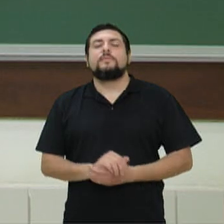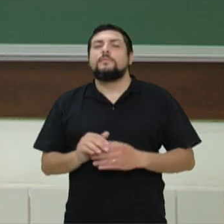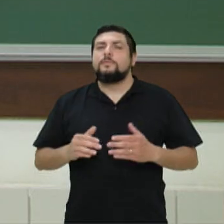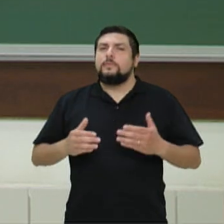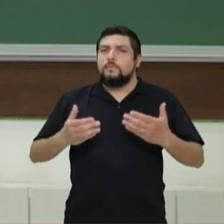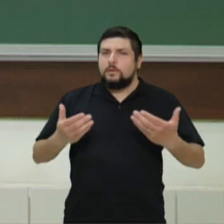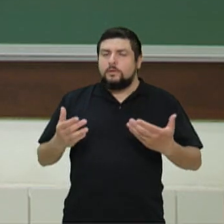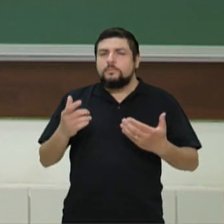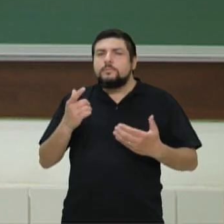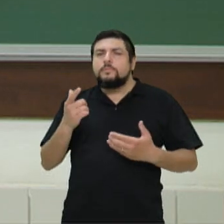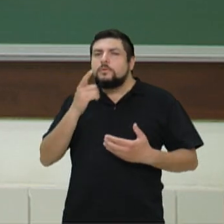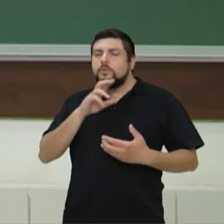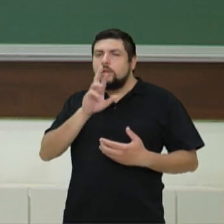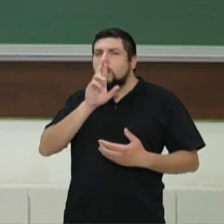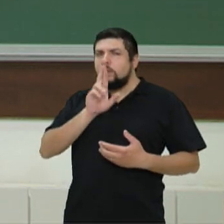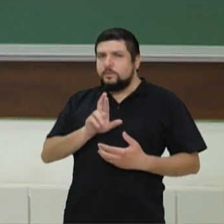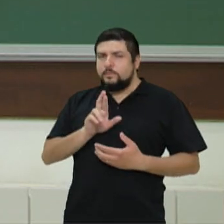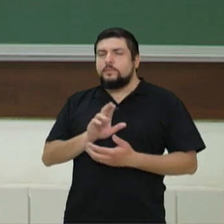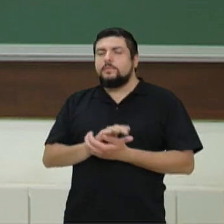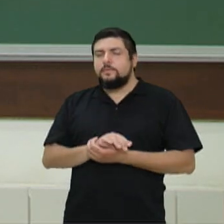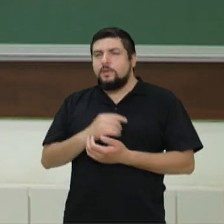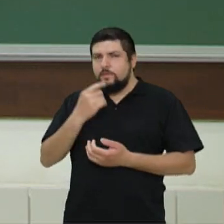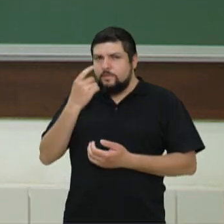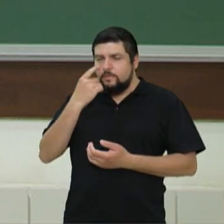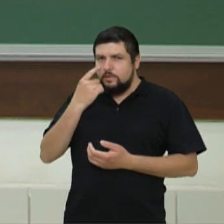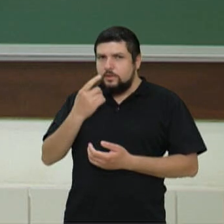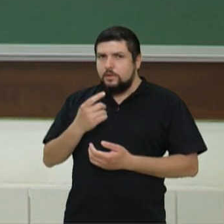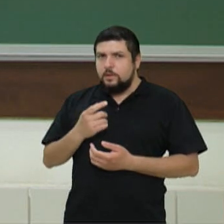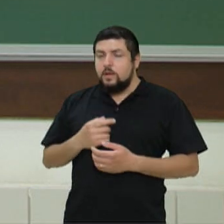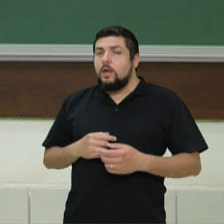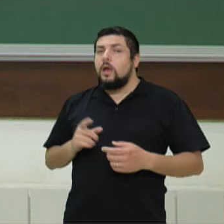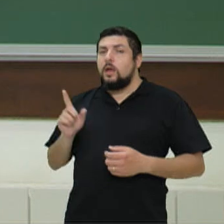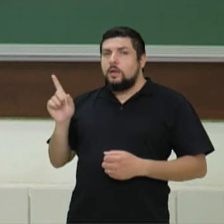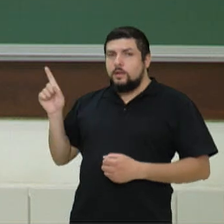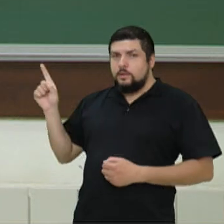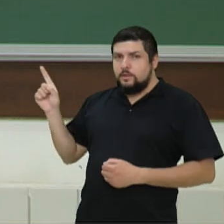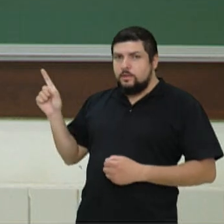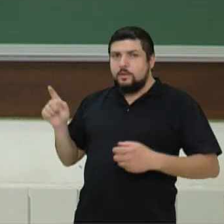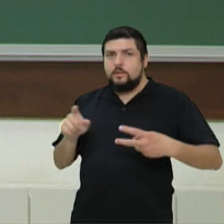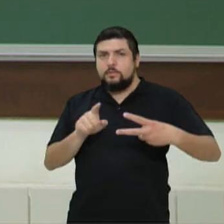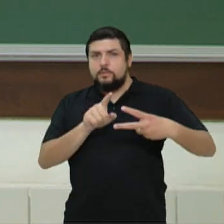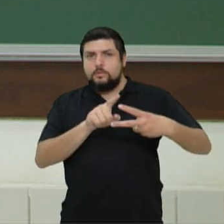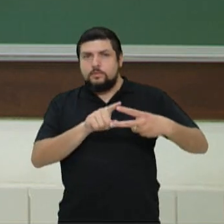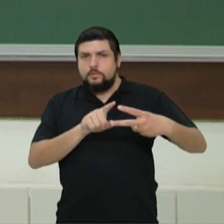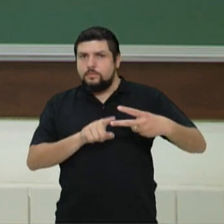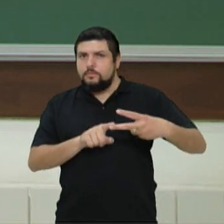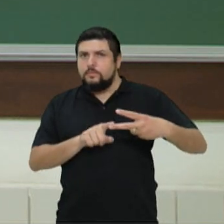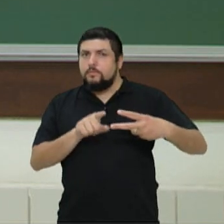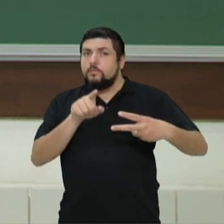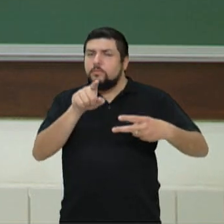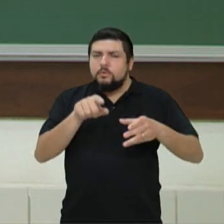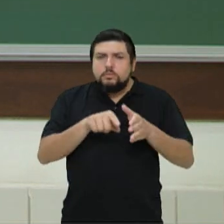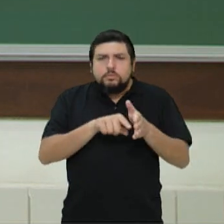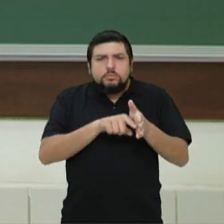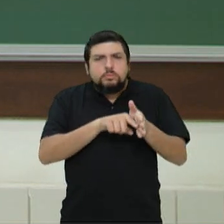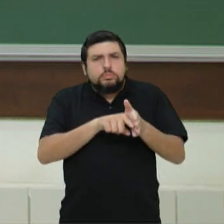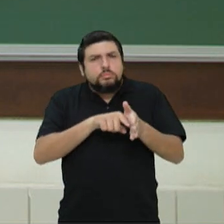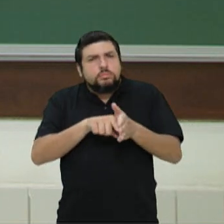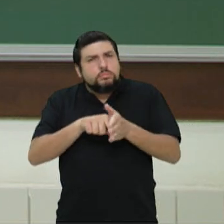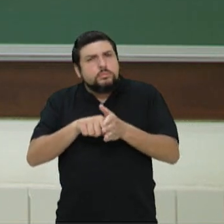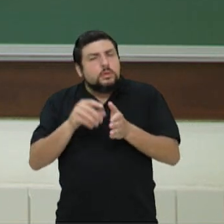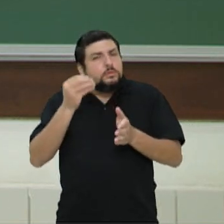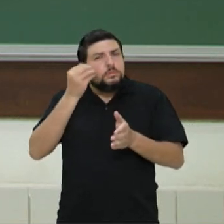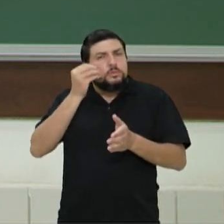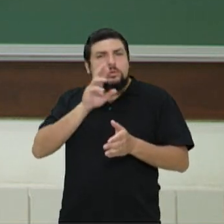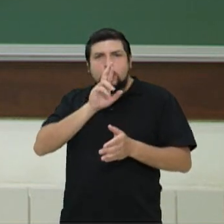Então, conseguiram responder? Veja, aqui foram duas questões que vocês tiveram que procurar tentar responder, não é